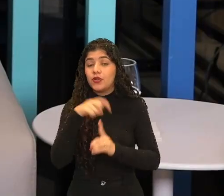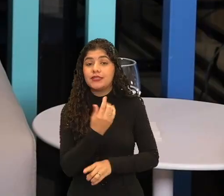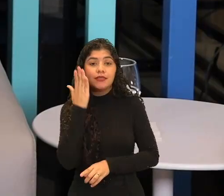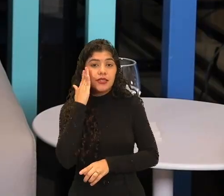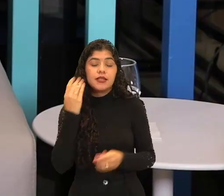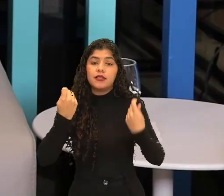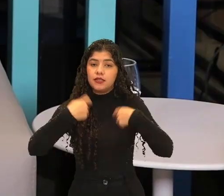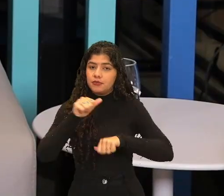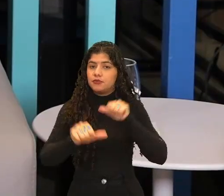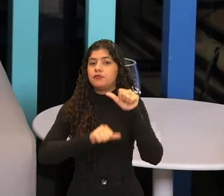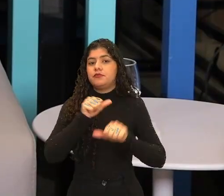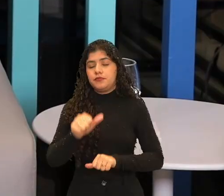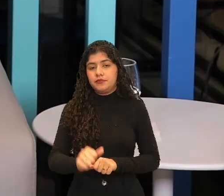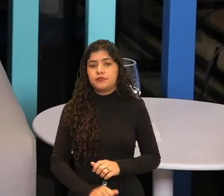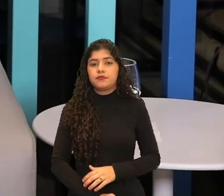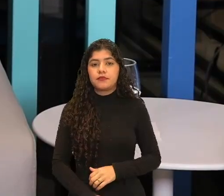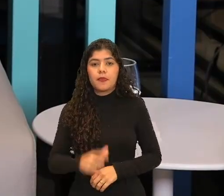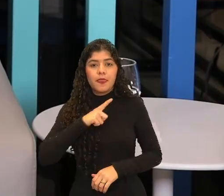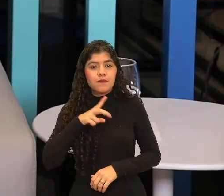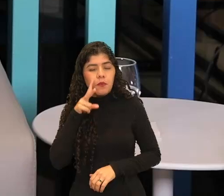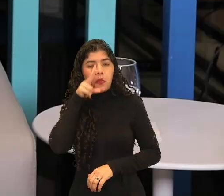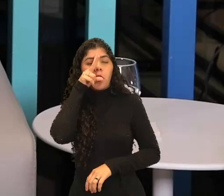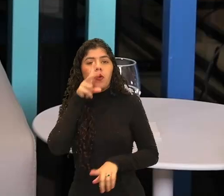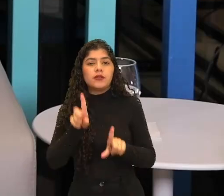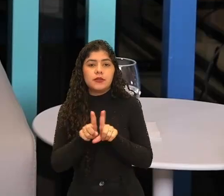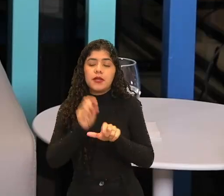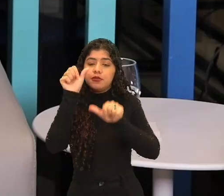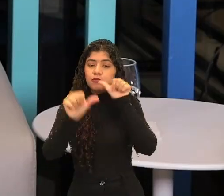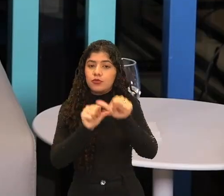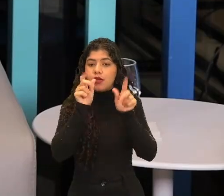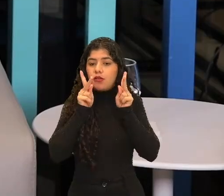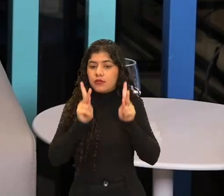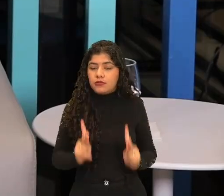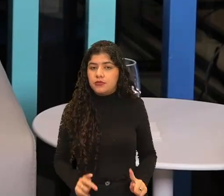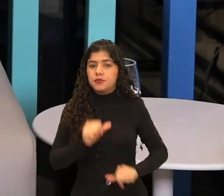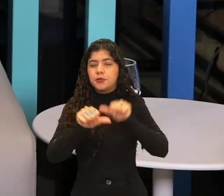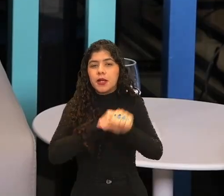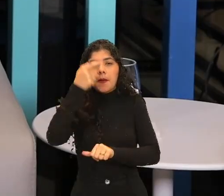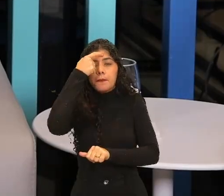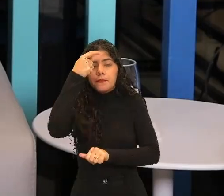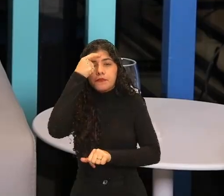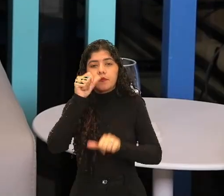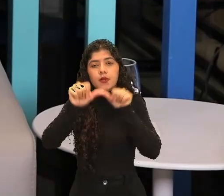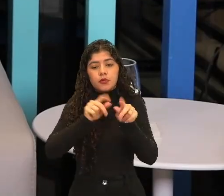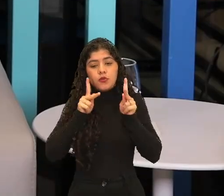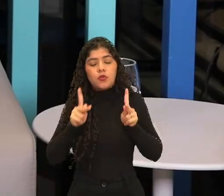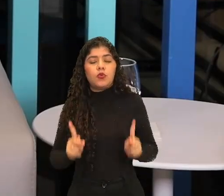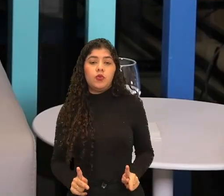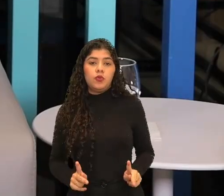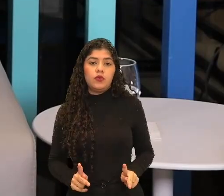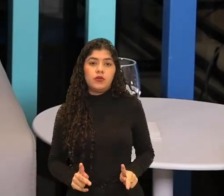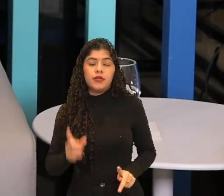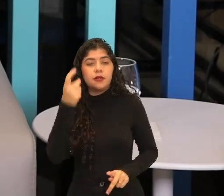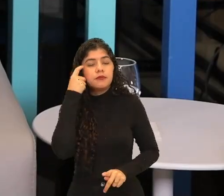que precisa mudar. Eu penso que o conhecimento tem esse poder, né? De mudar comportamentos, mudar pensamentos, mudar posturas. Então,